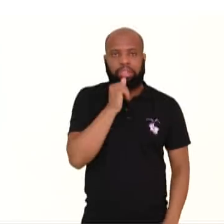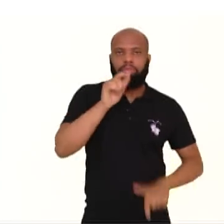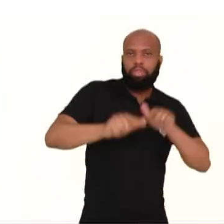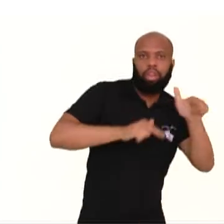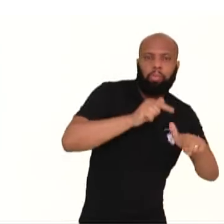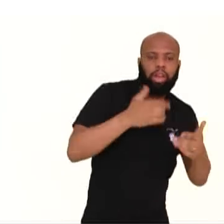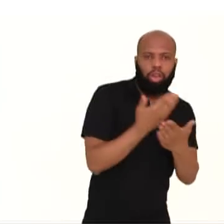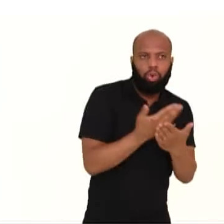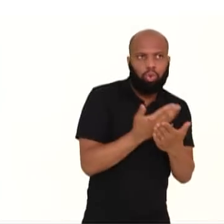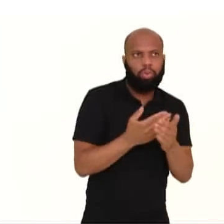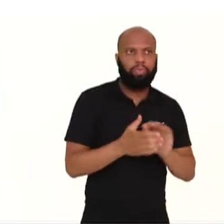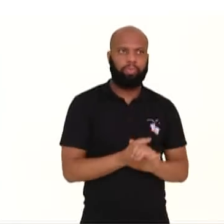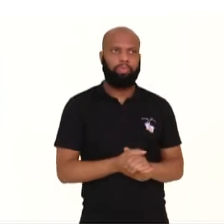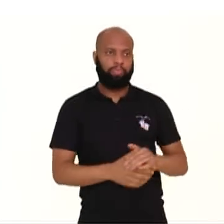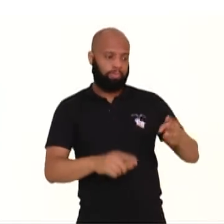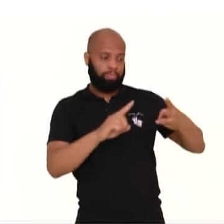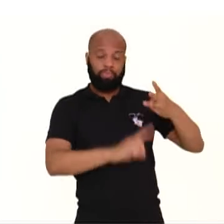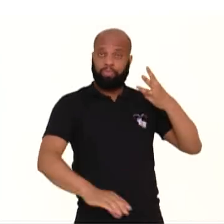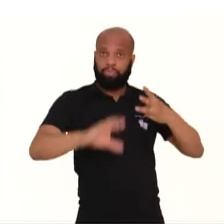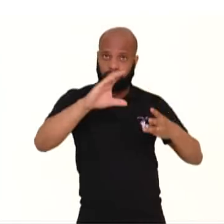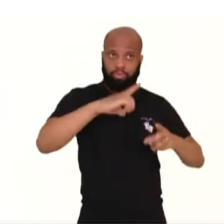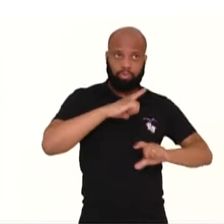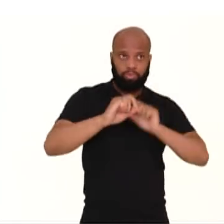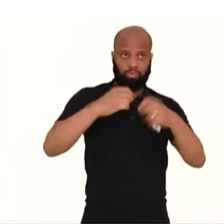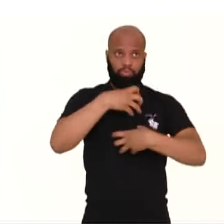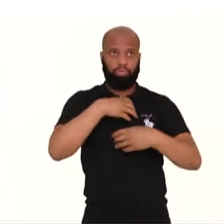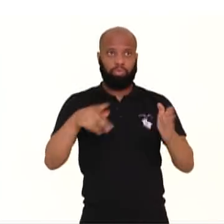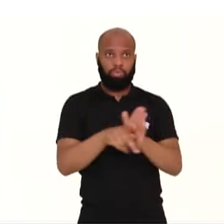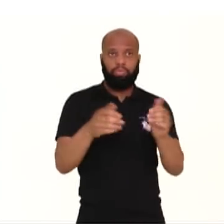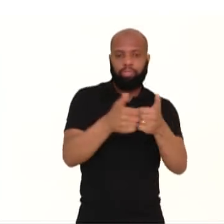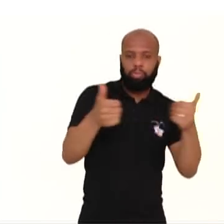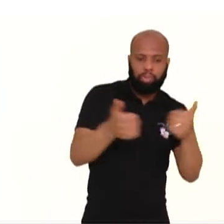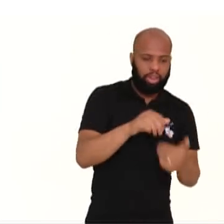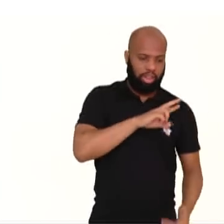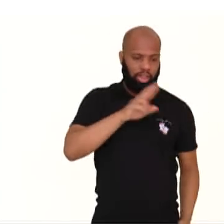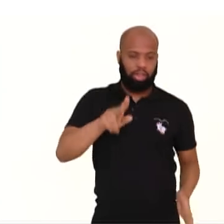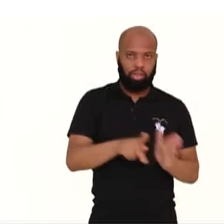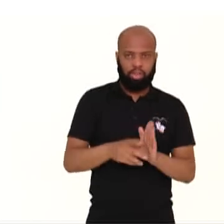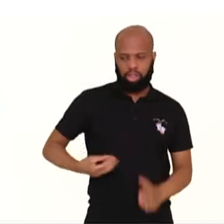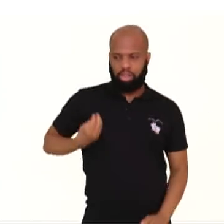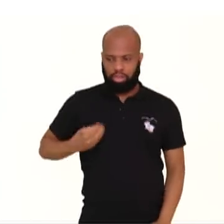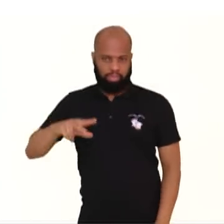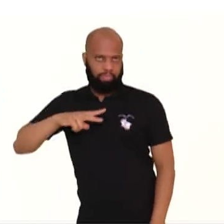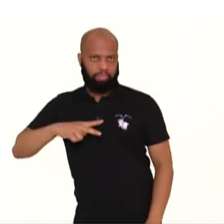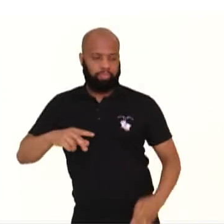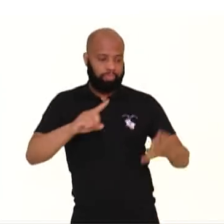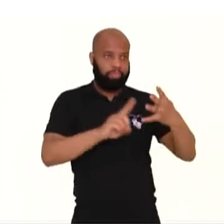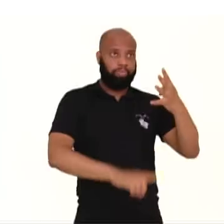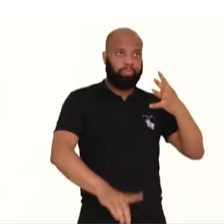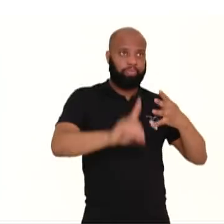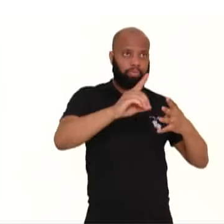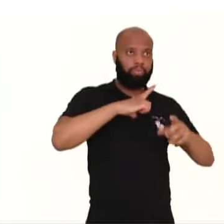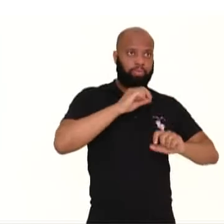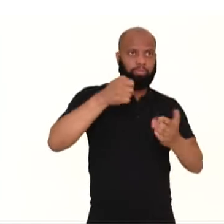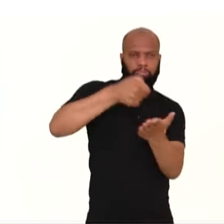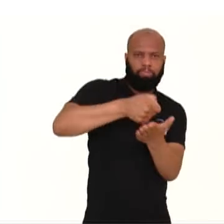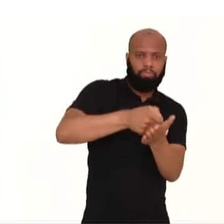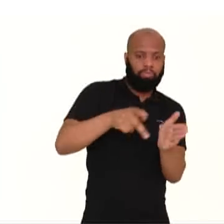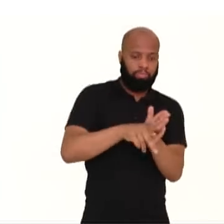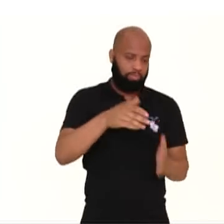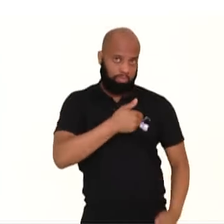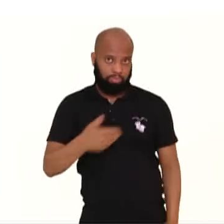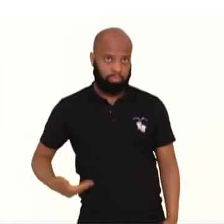trabalho e o estudo, C, uma forma de separar a religião da vida pessoal, D, uma imposição do